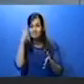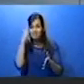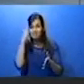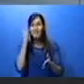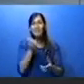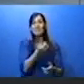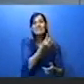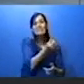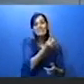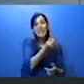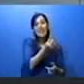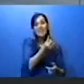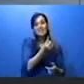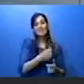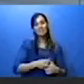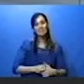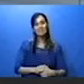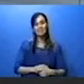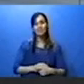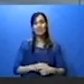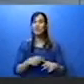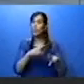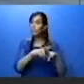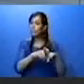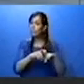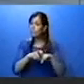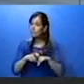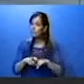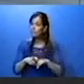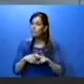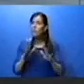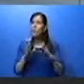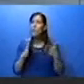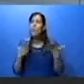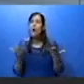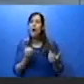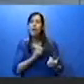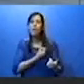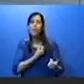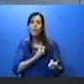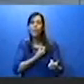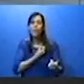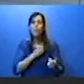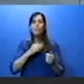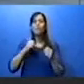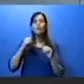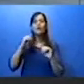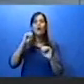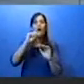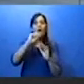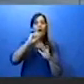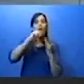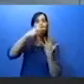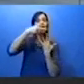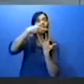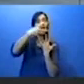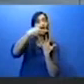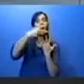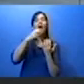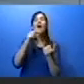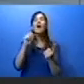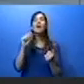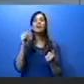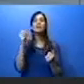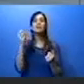gente quer. Portanto, qual é o número que é elevado à segunda potência? Resulta 36.